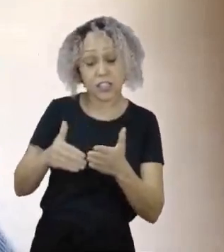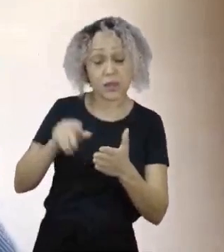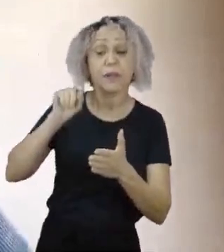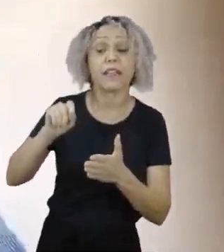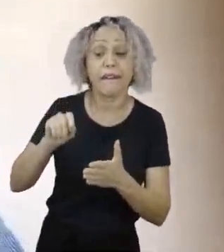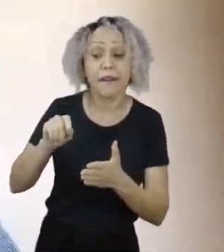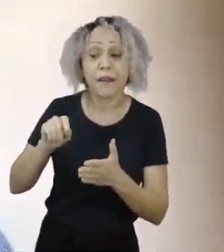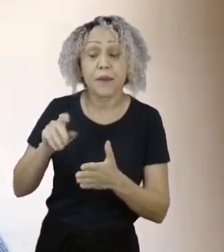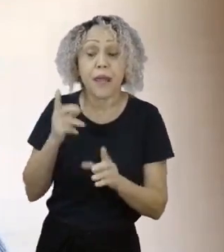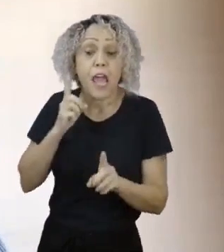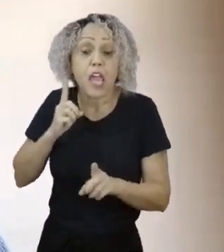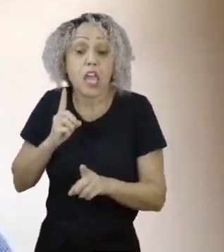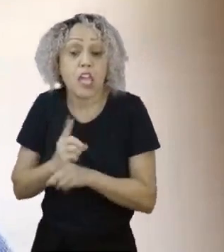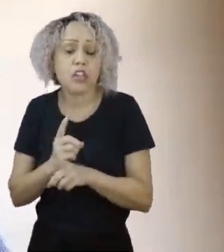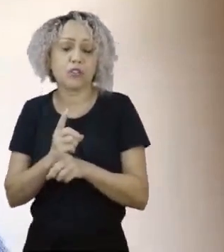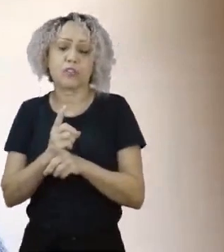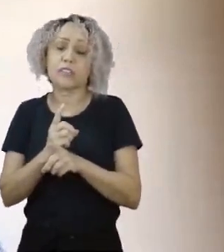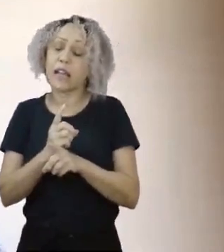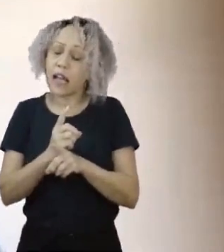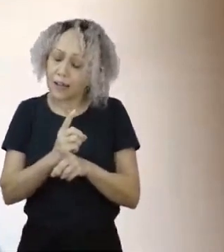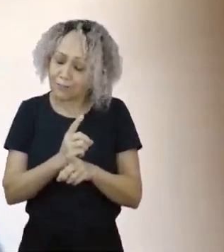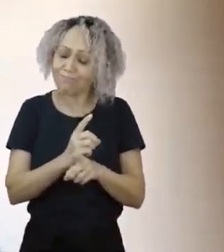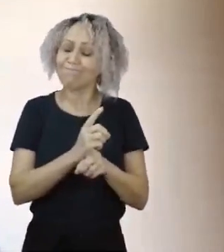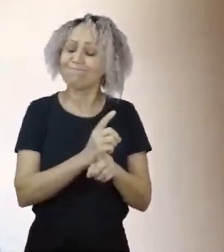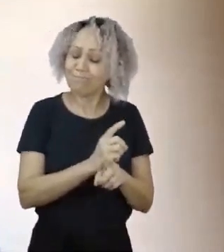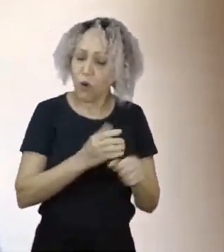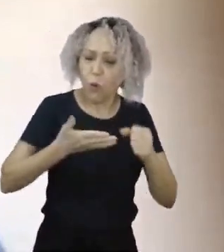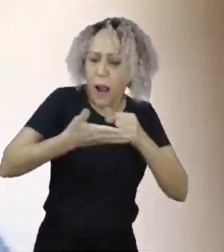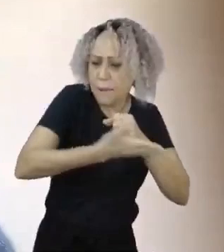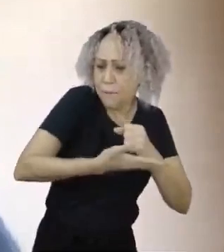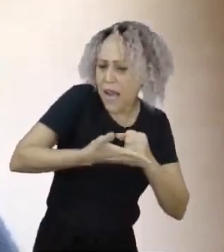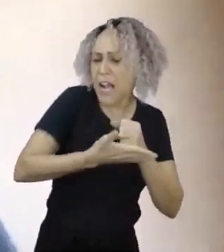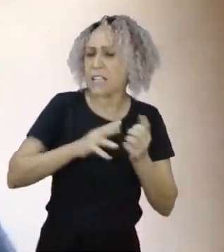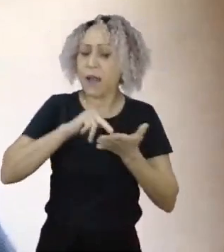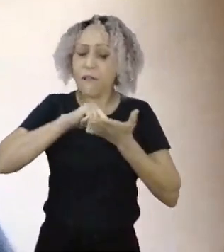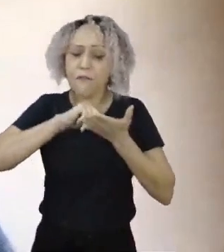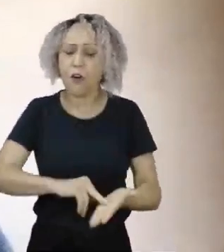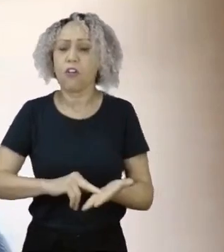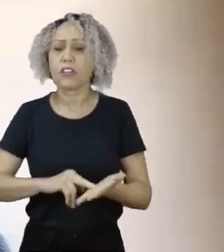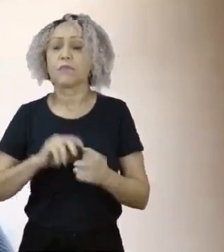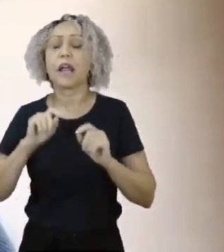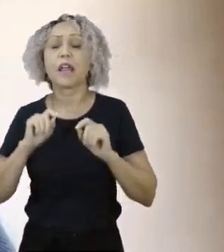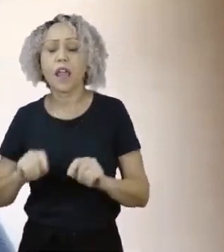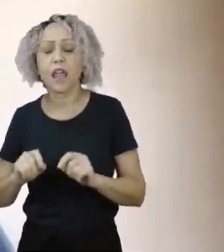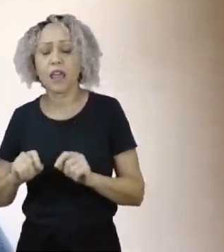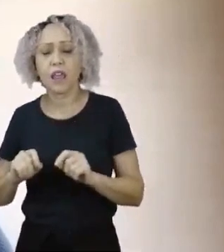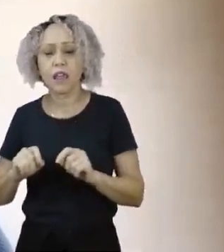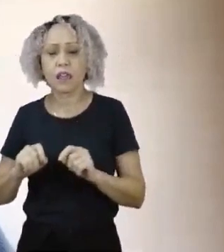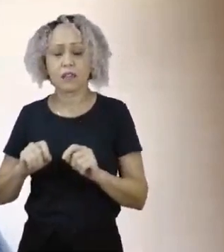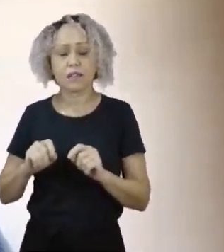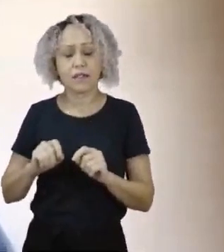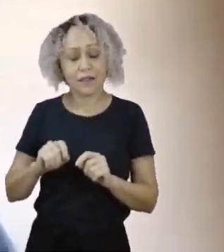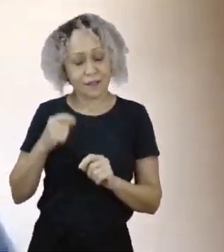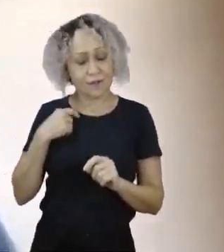forte para garantir uma eleição mais segura no processo de reeleição do presidente Lula